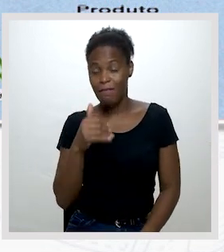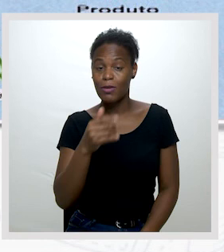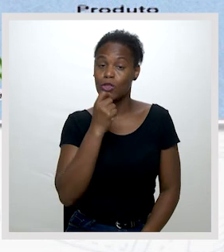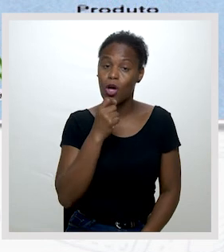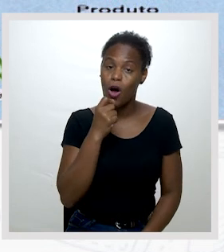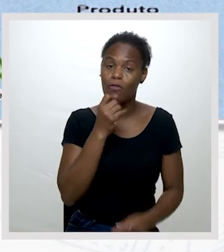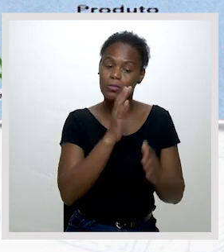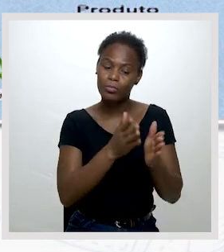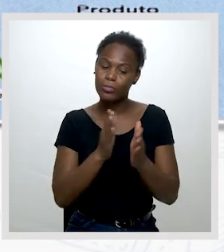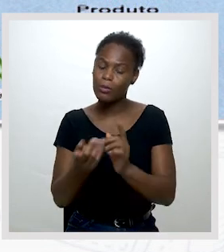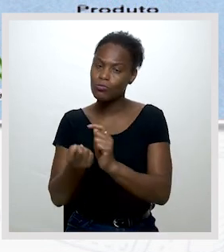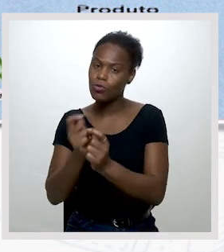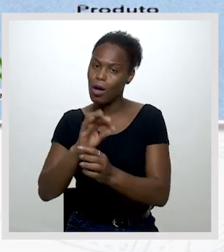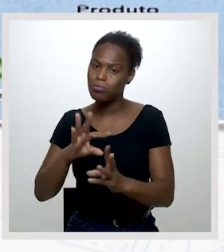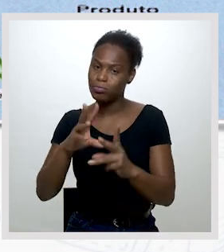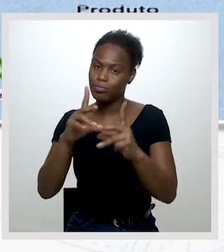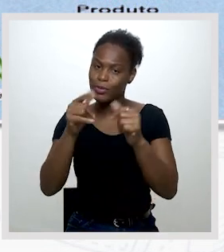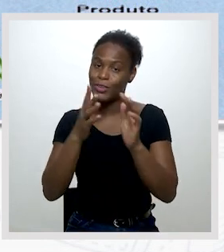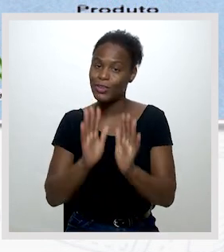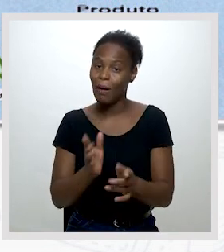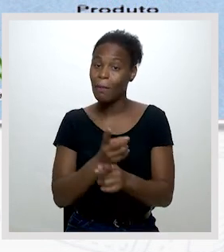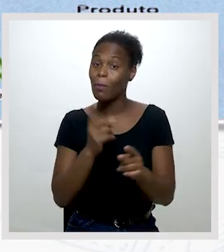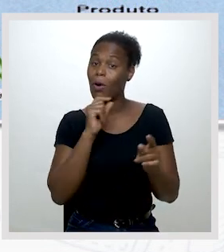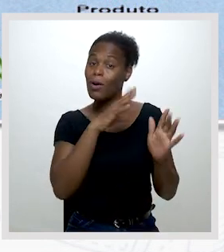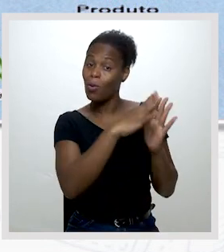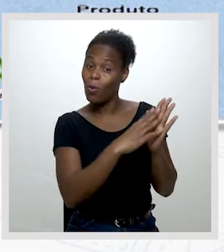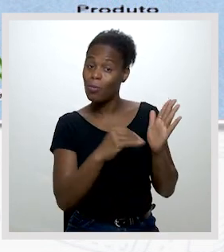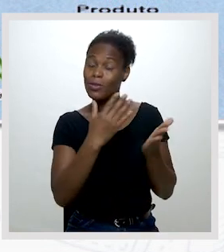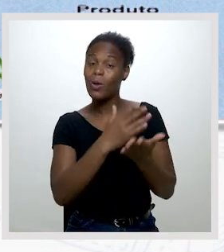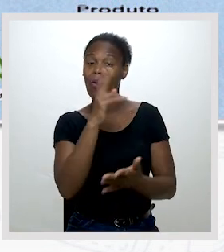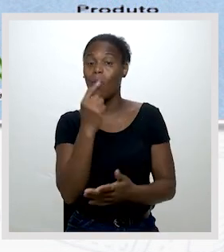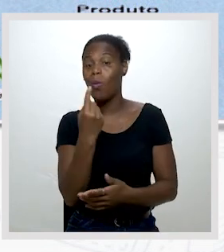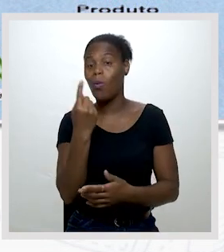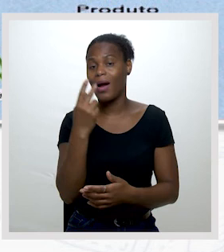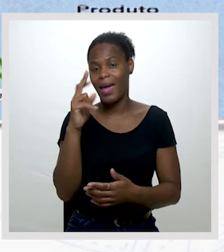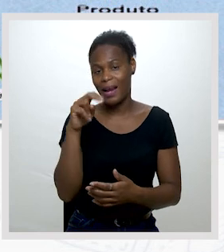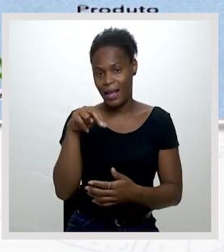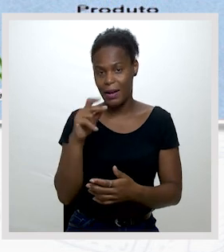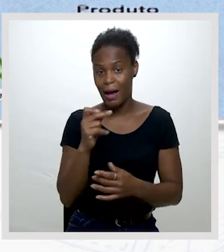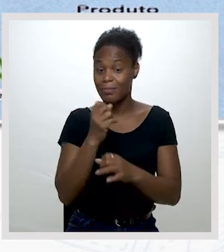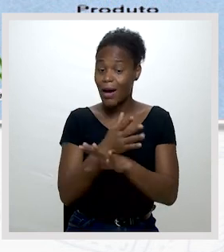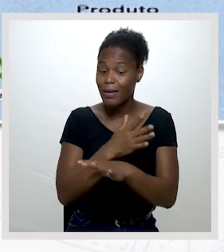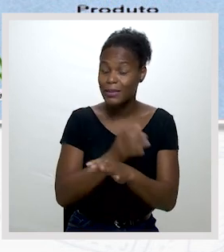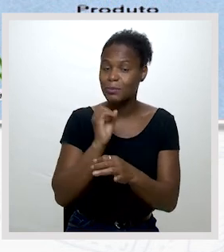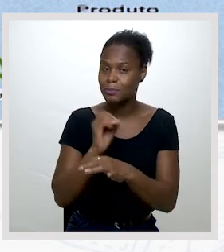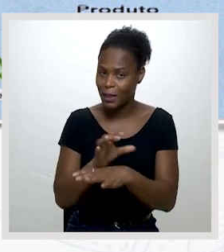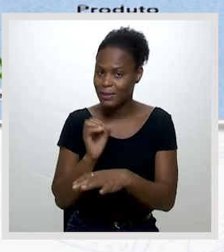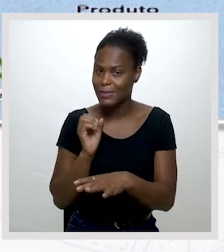um processo de maturação, porque ela, neste momento, depois de ser copiada, é apenas um RNA